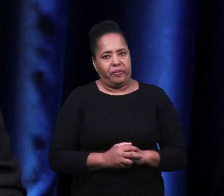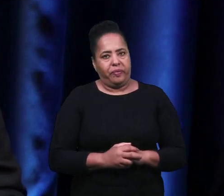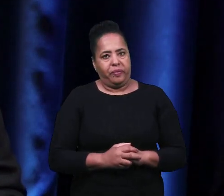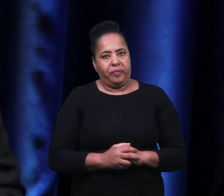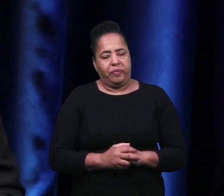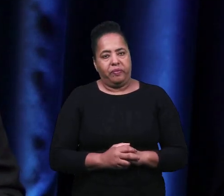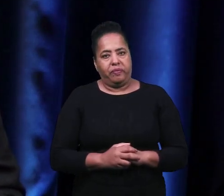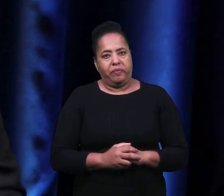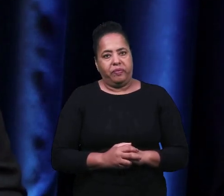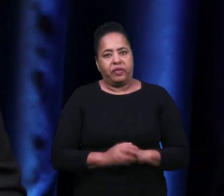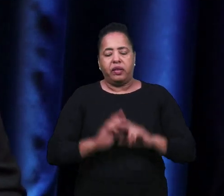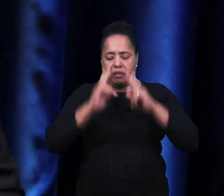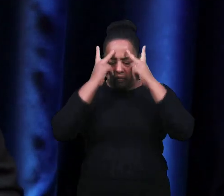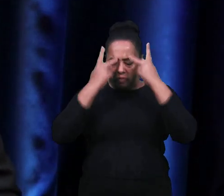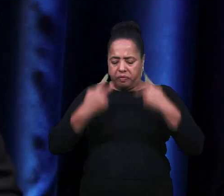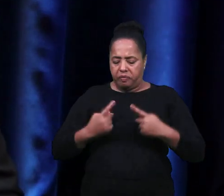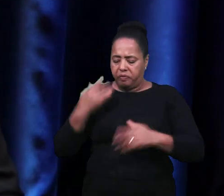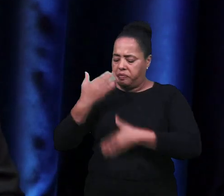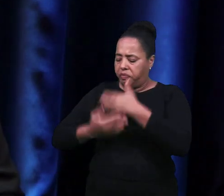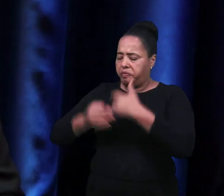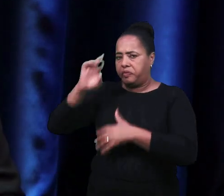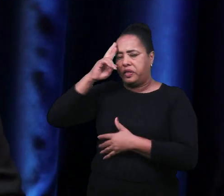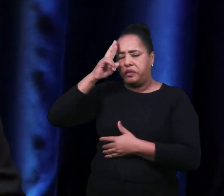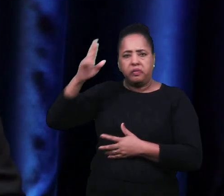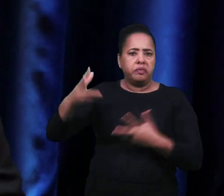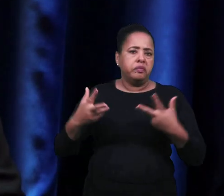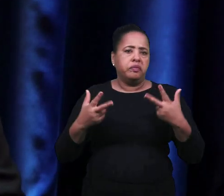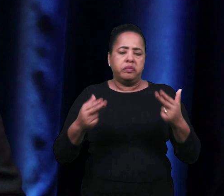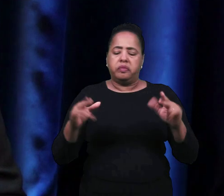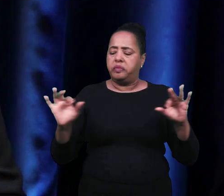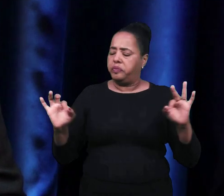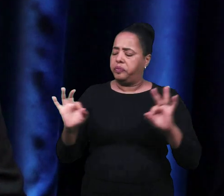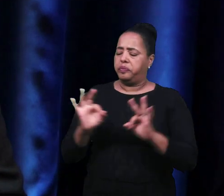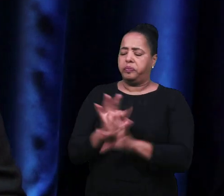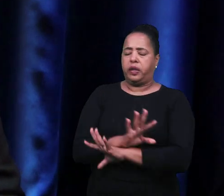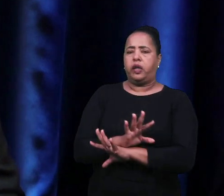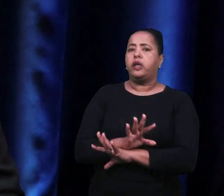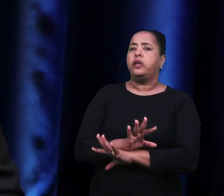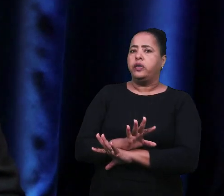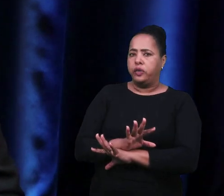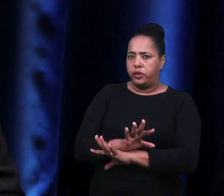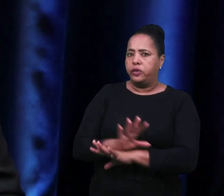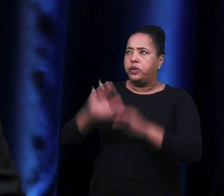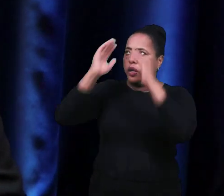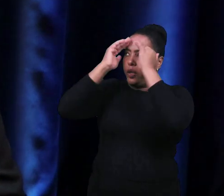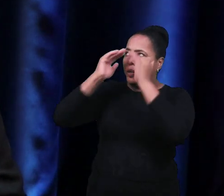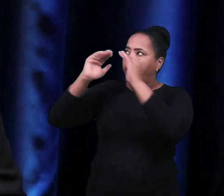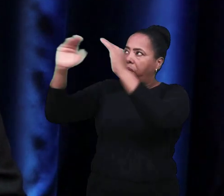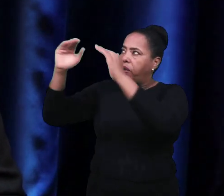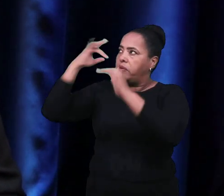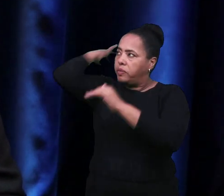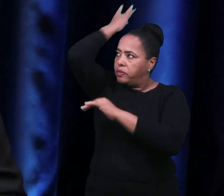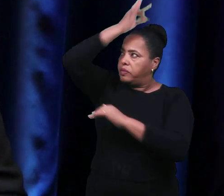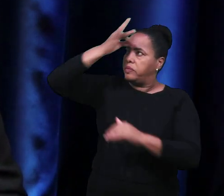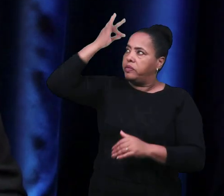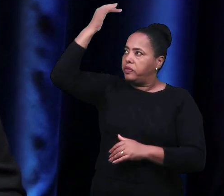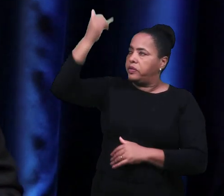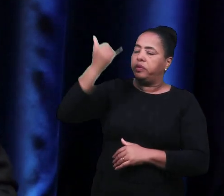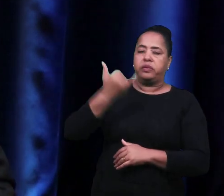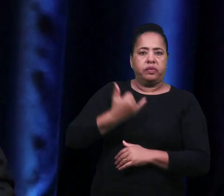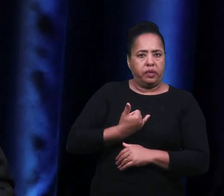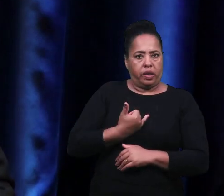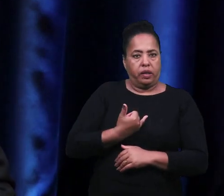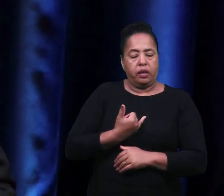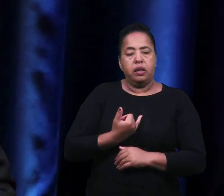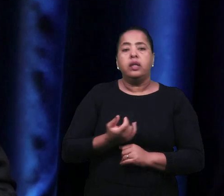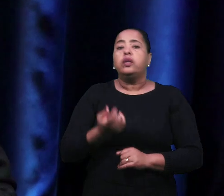E o homem também na presença do Senhor, né? Pronto sempre a ouvir a ordem do Espírito Santo. E o